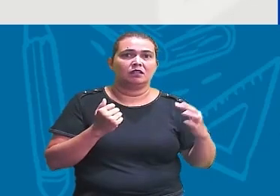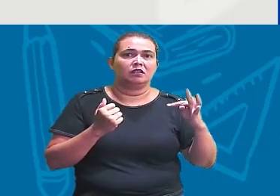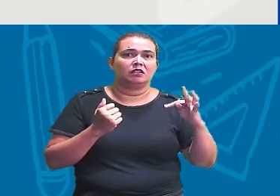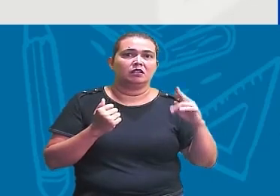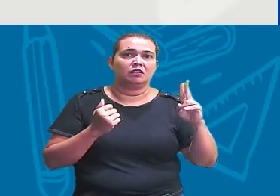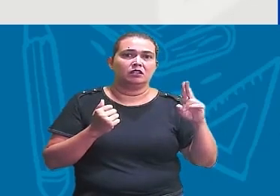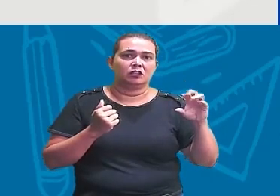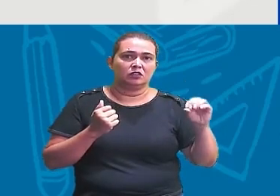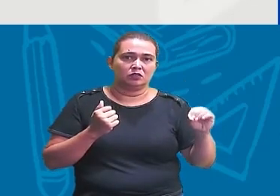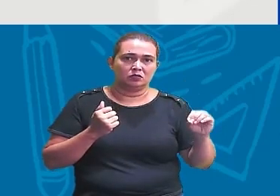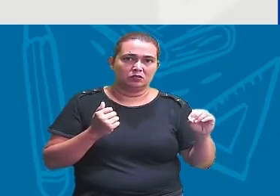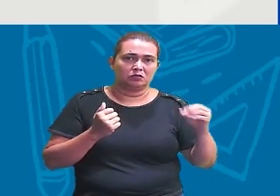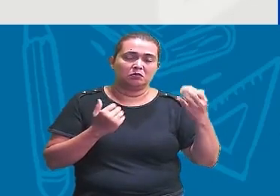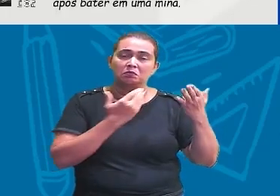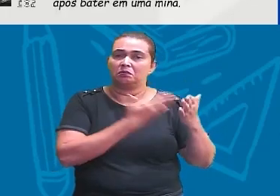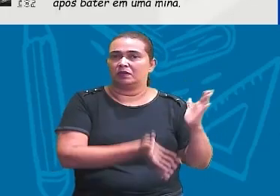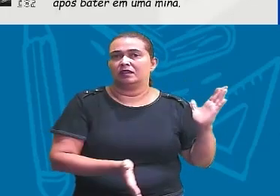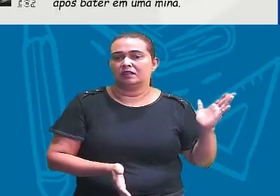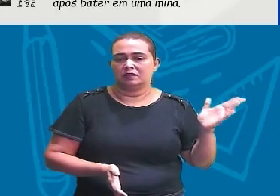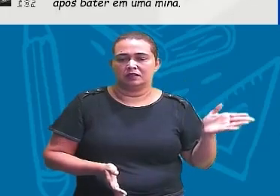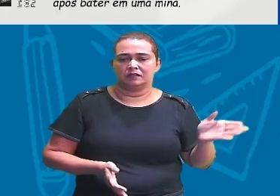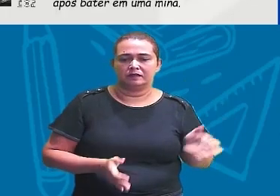guerra.